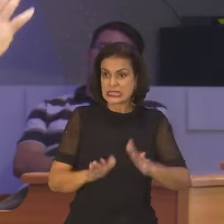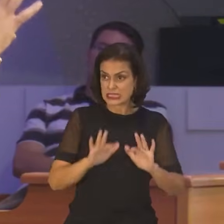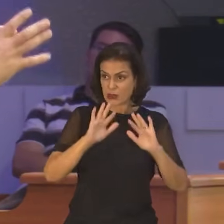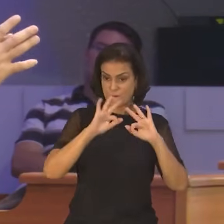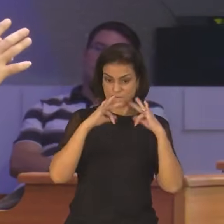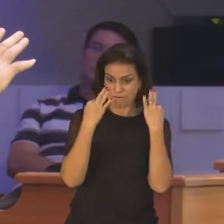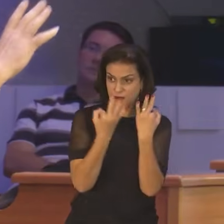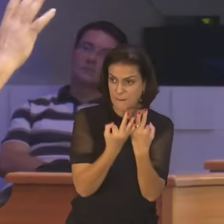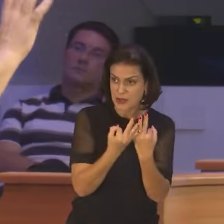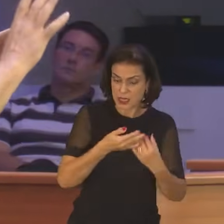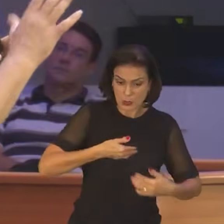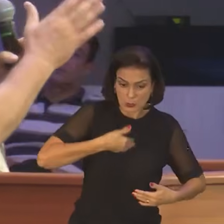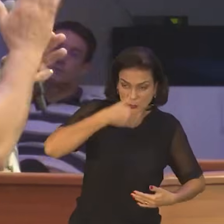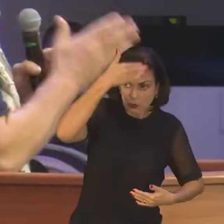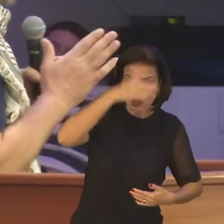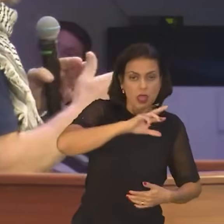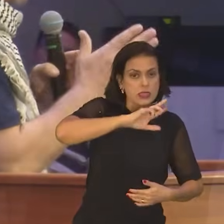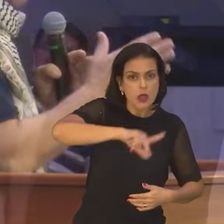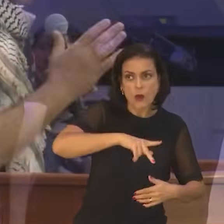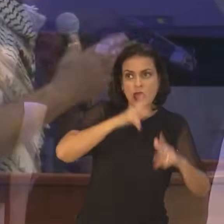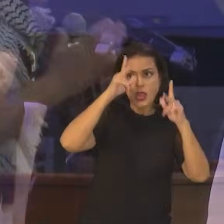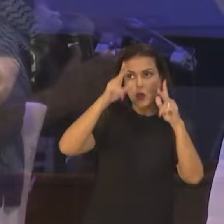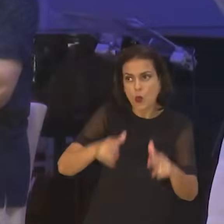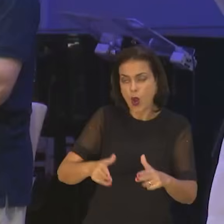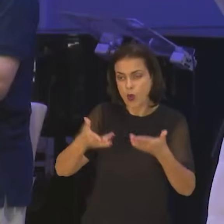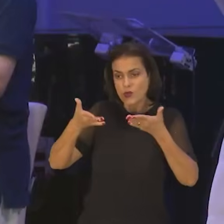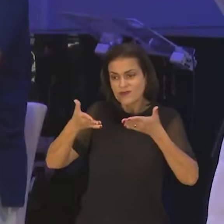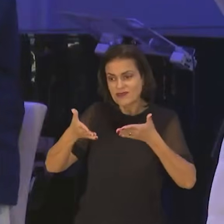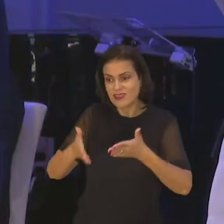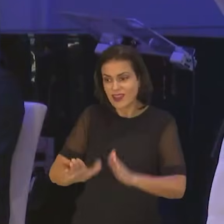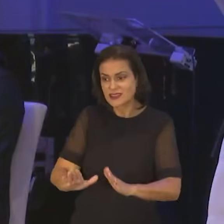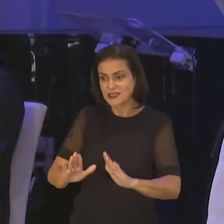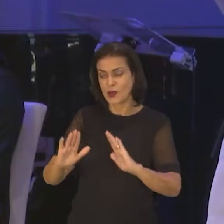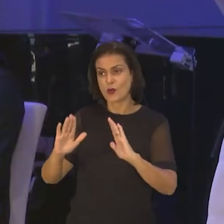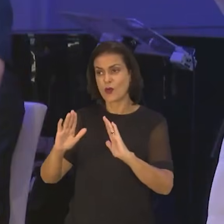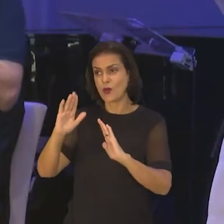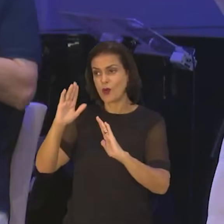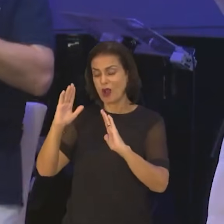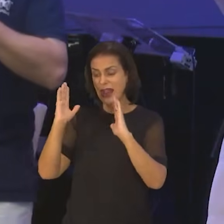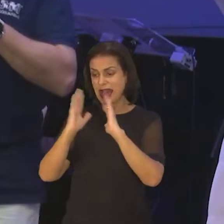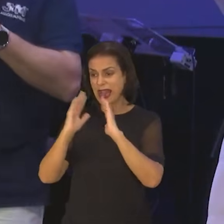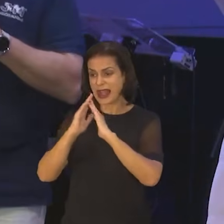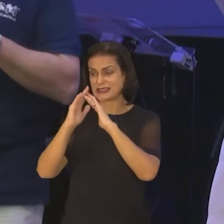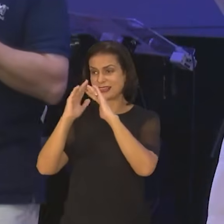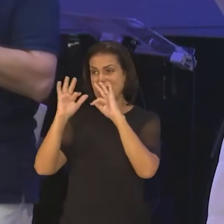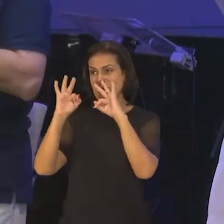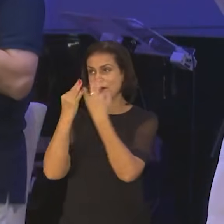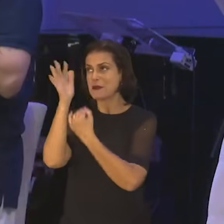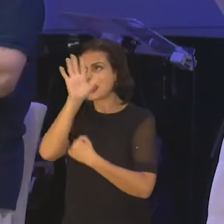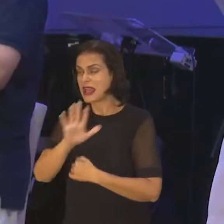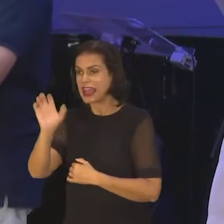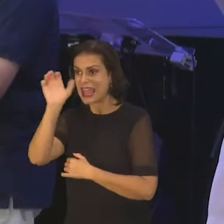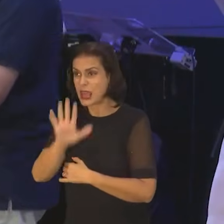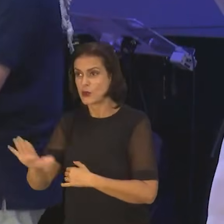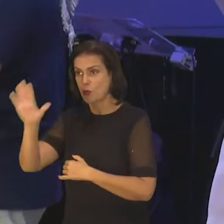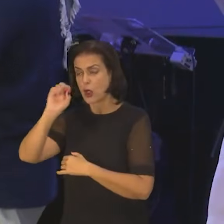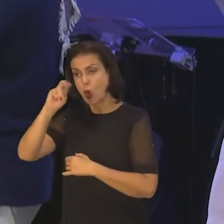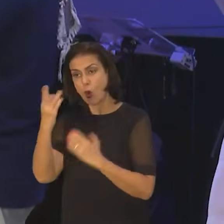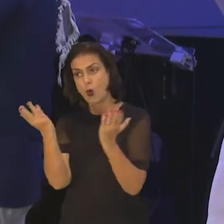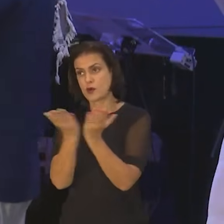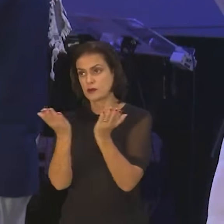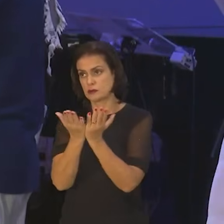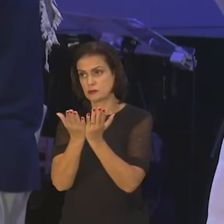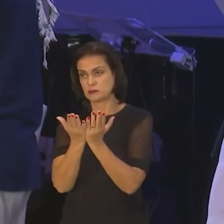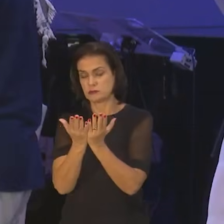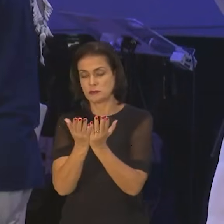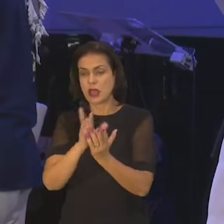no ambiente muçulmano, não é a mesma coisa que você nasce em um lar brasileiro ou europeu ou cristão. Eu não estou falando da